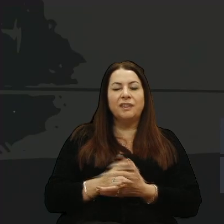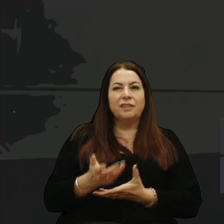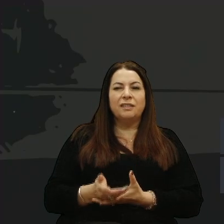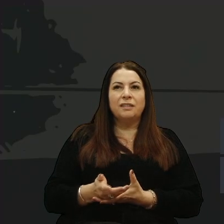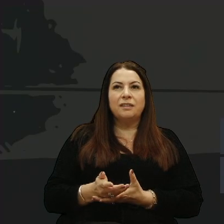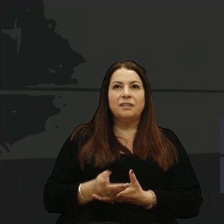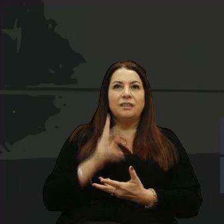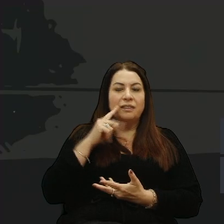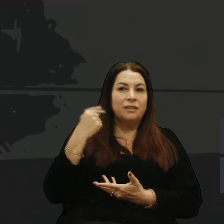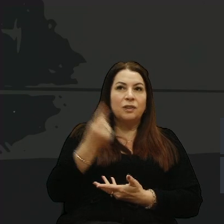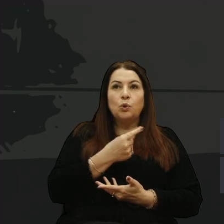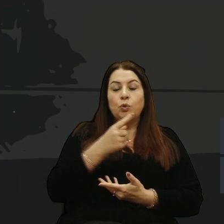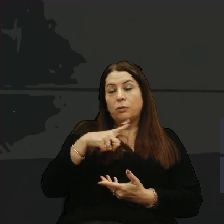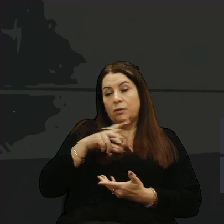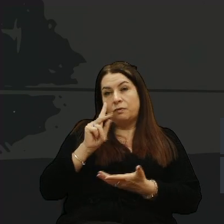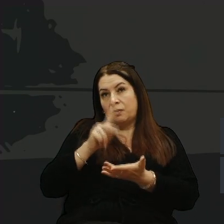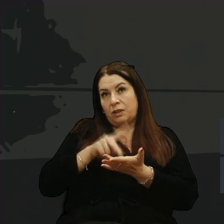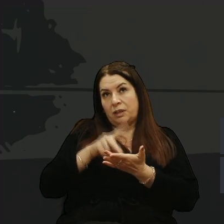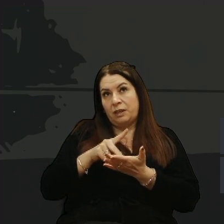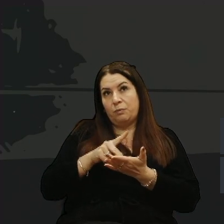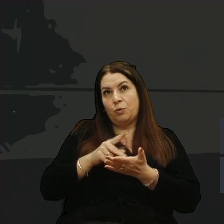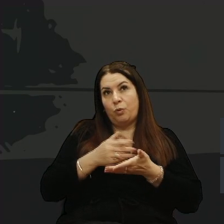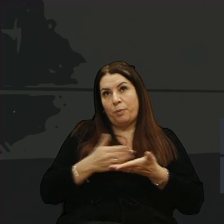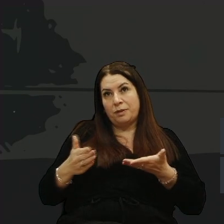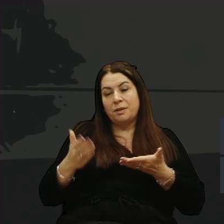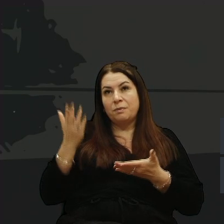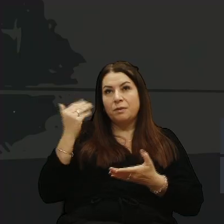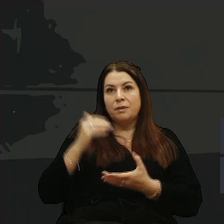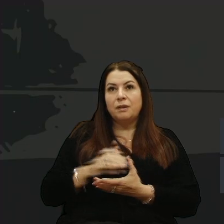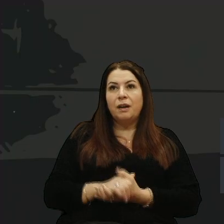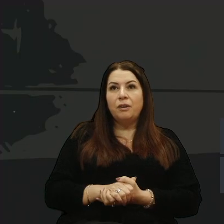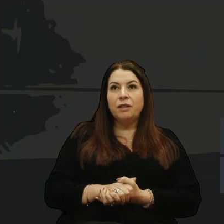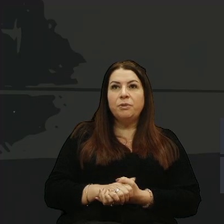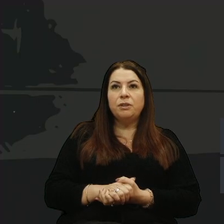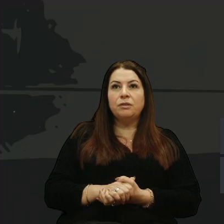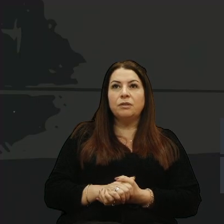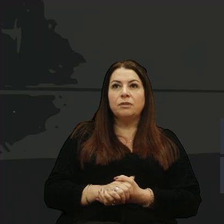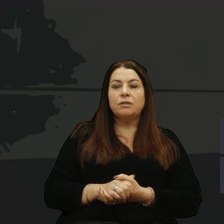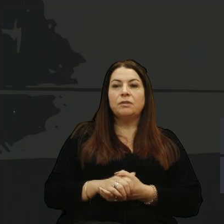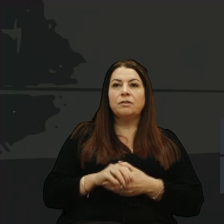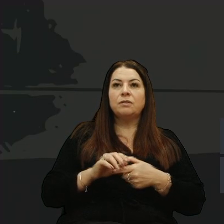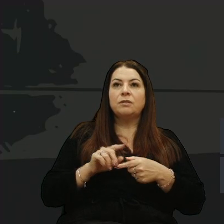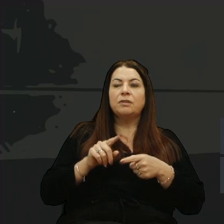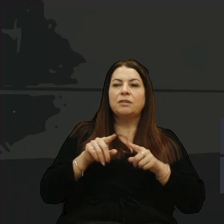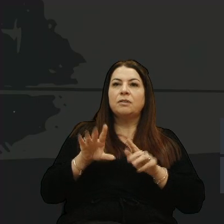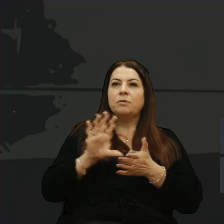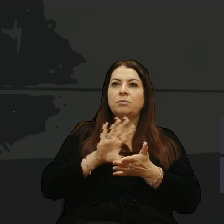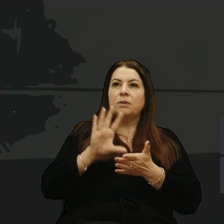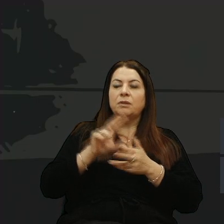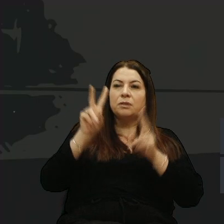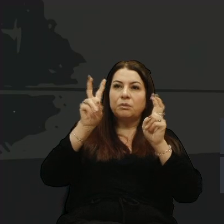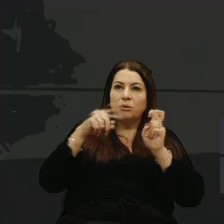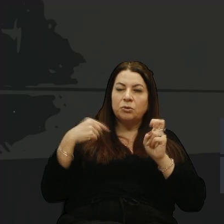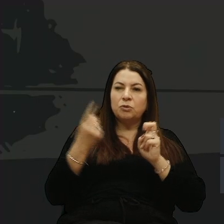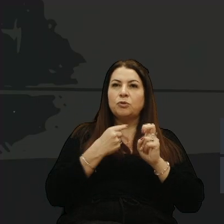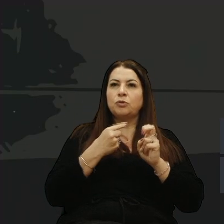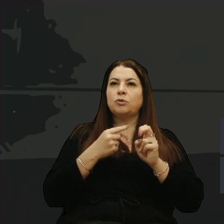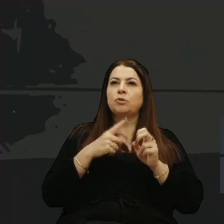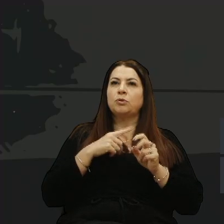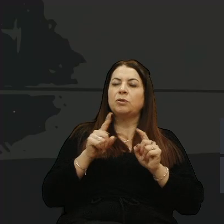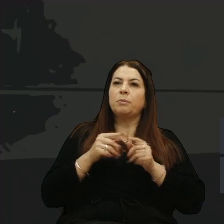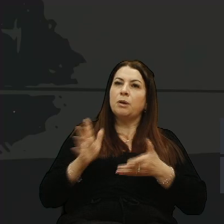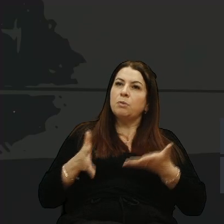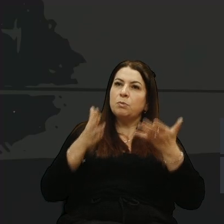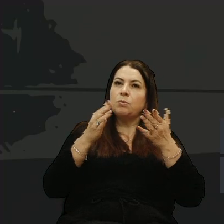de onde realmente nós viemos. É um parque temático, histórico, cultural, verdadeiro tributo à